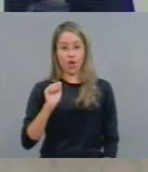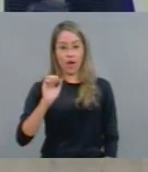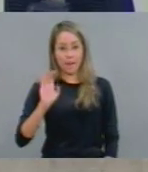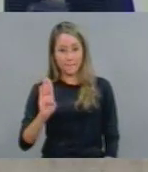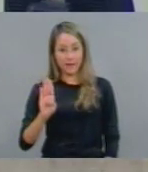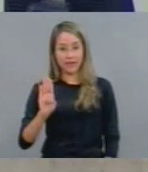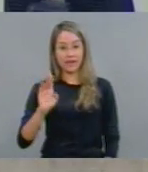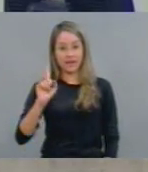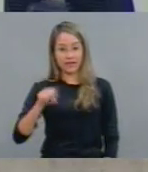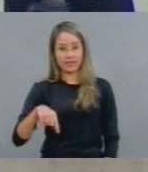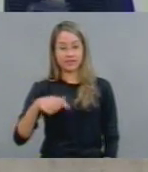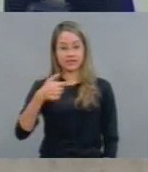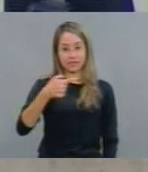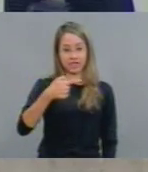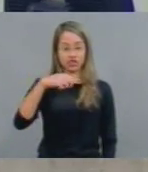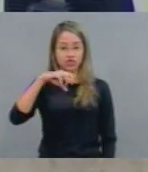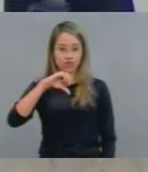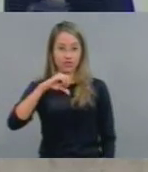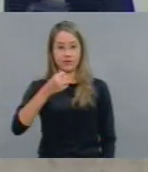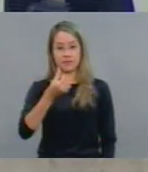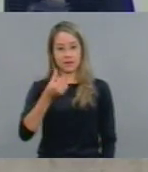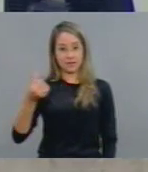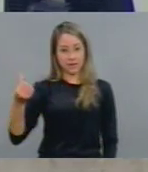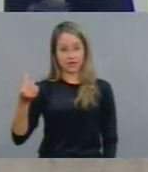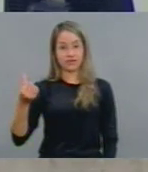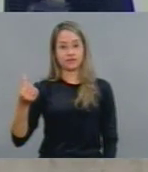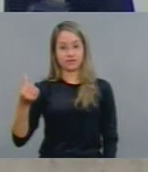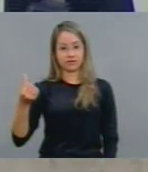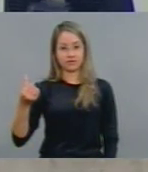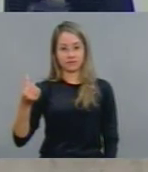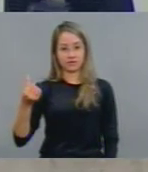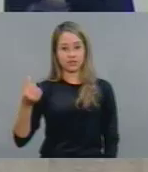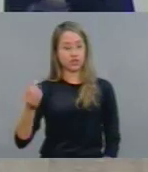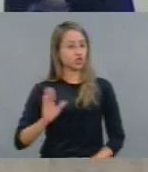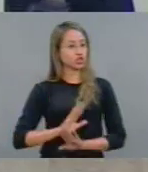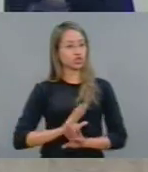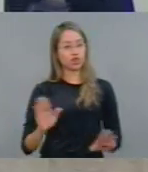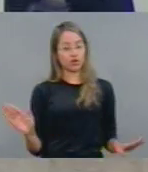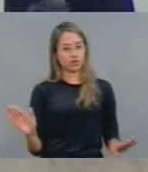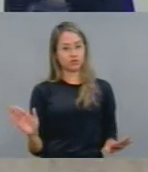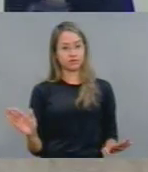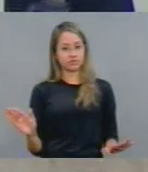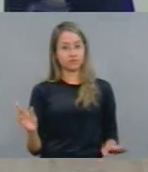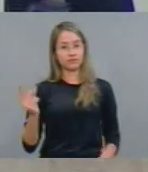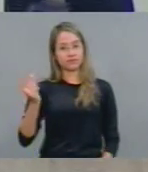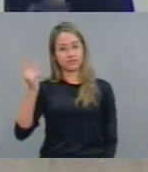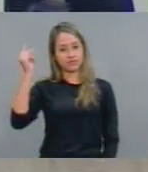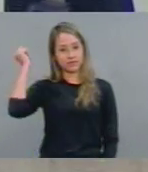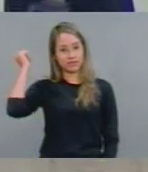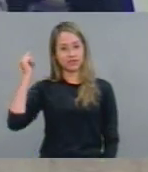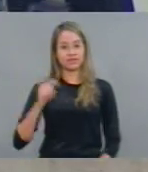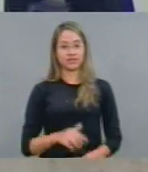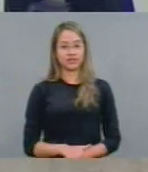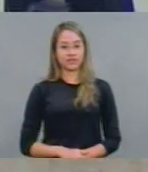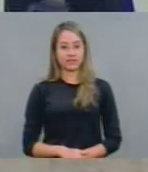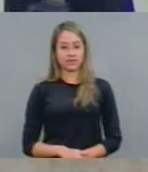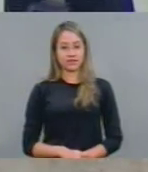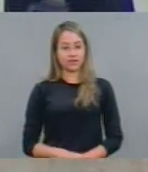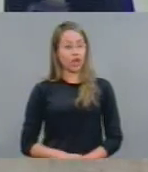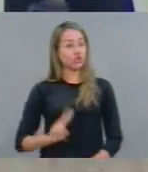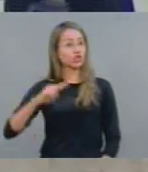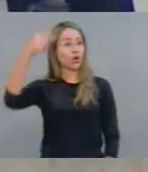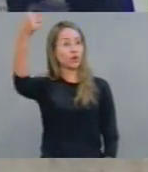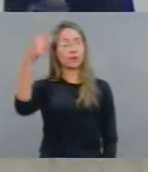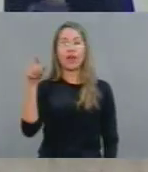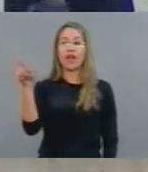7.966, 7966. Ceará só tinha 7.900 advogados no tempo que eu me formei. A minha é 14. Pois é, 14, o dobro do